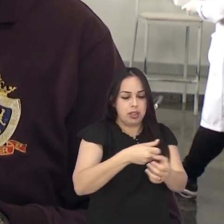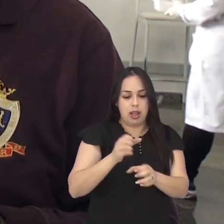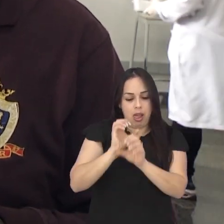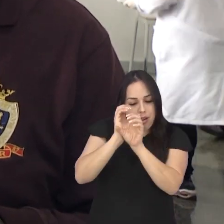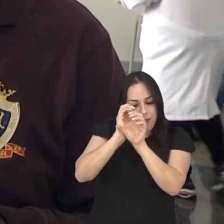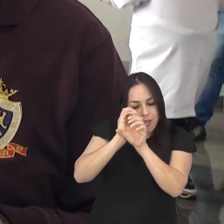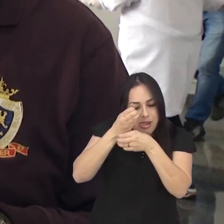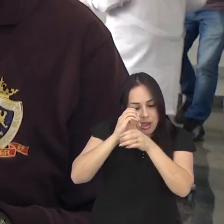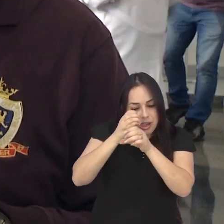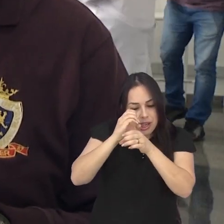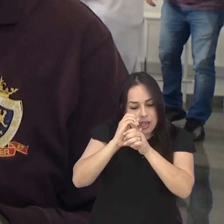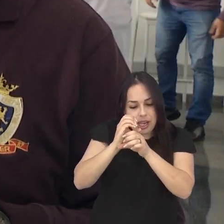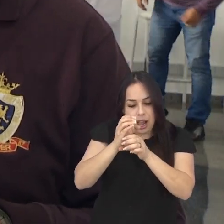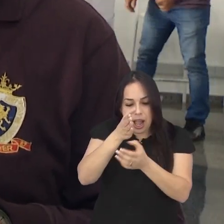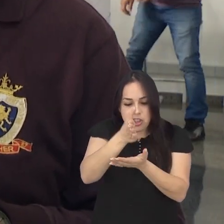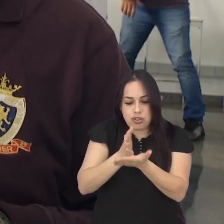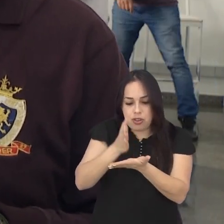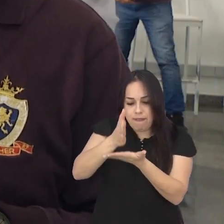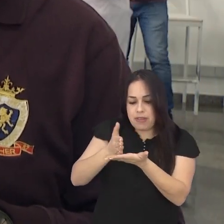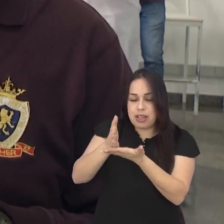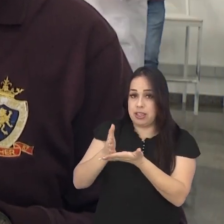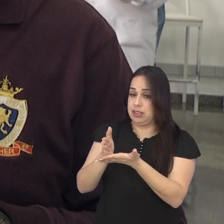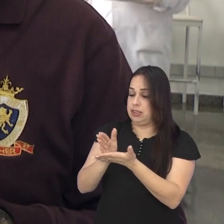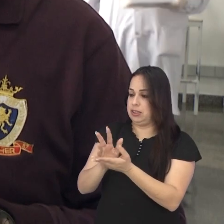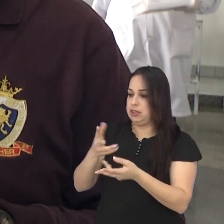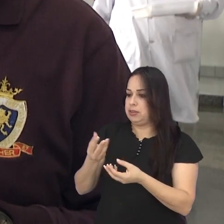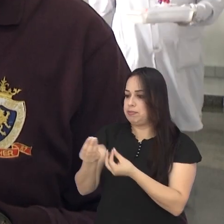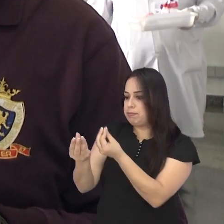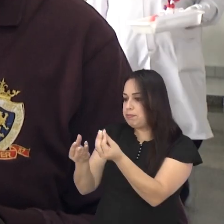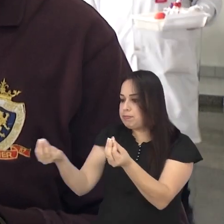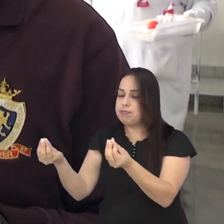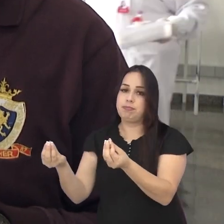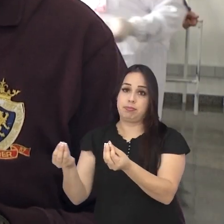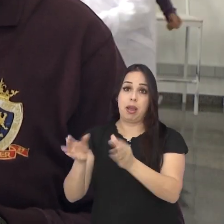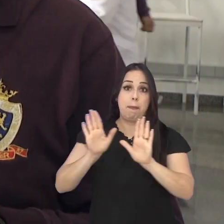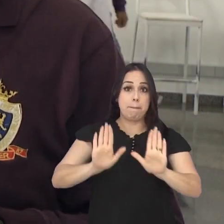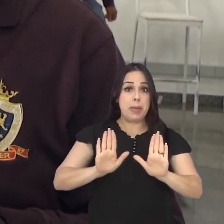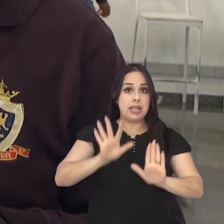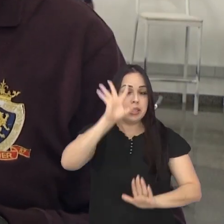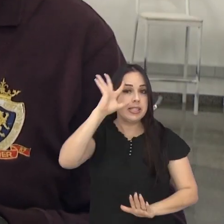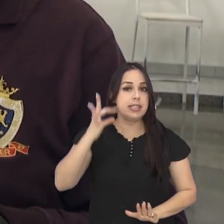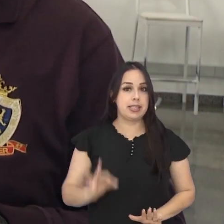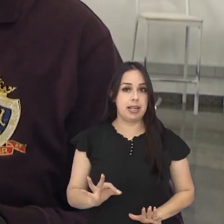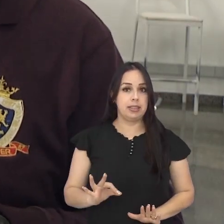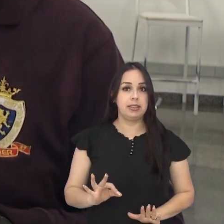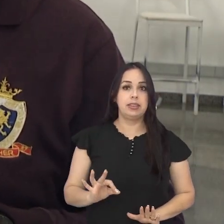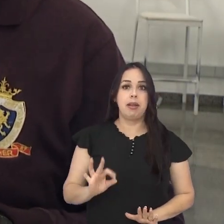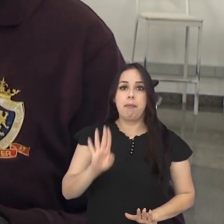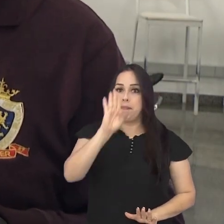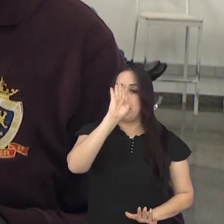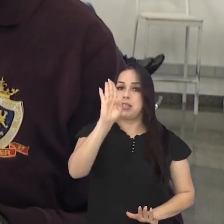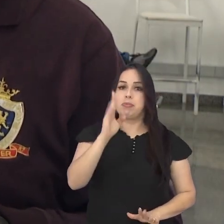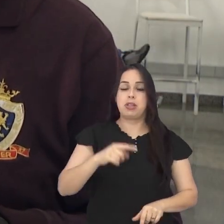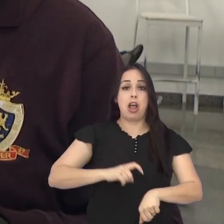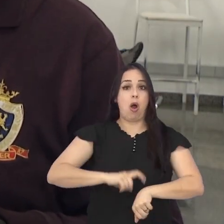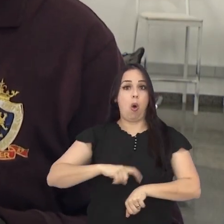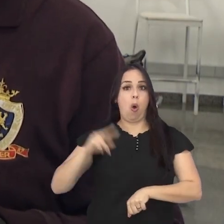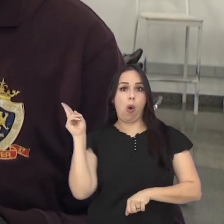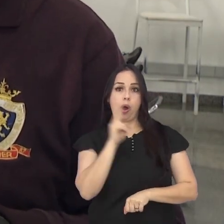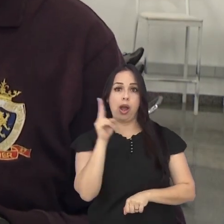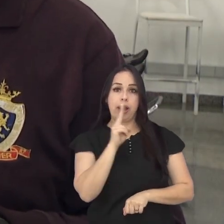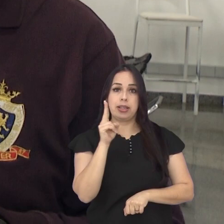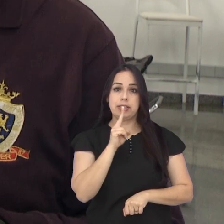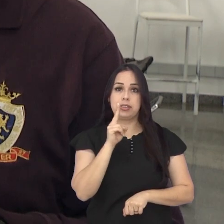separado em até três componentes do sangue e essas bolsas serão utilizadas no paciente de acordo com a necessidade mas tenham certeza principalmente